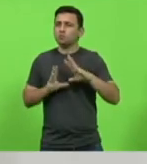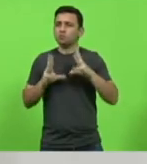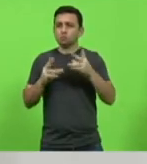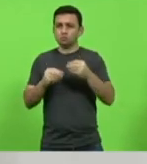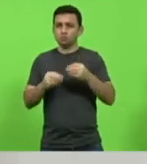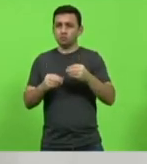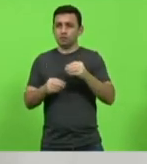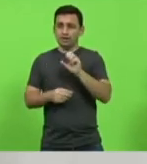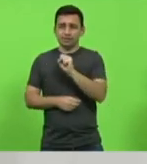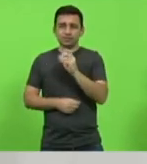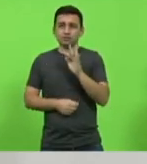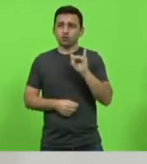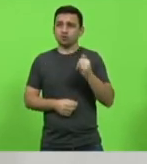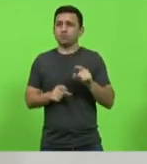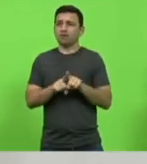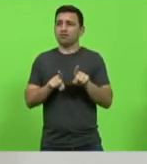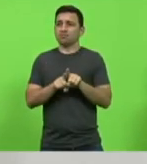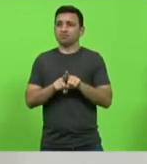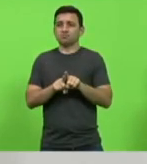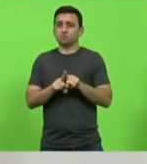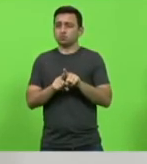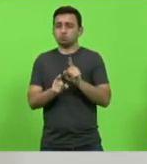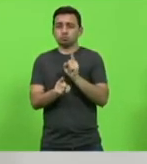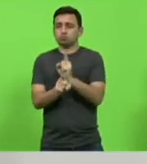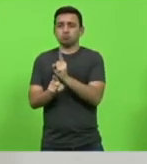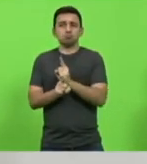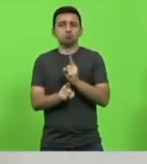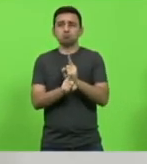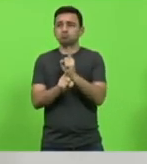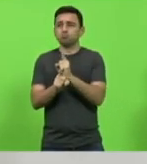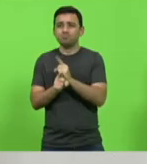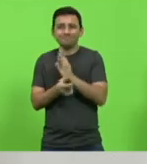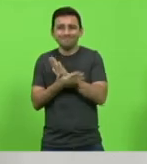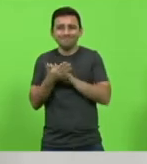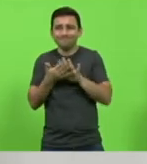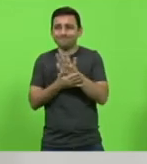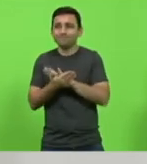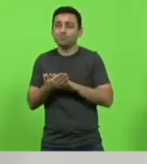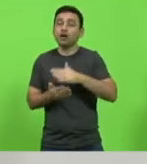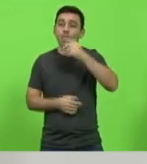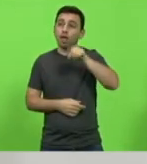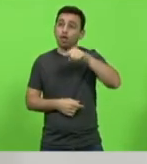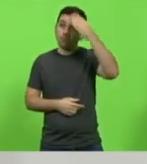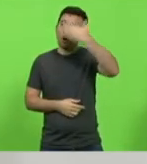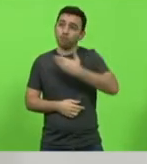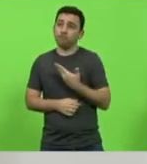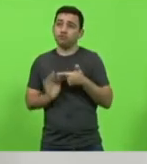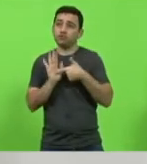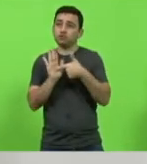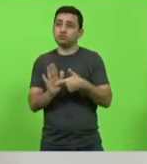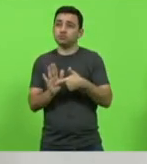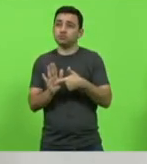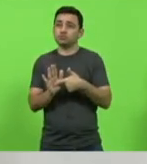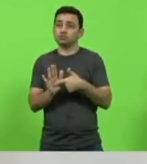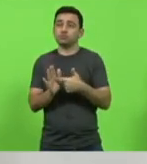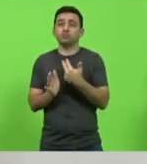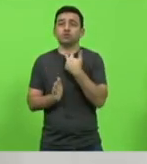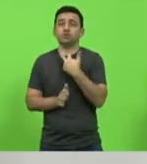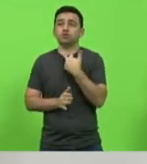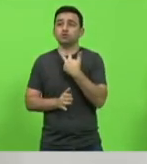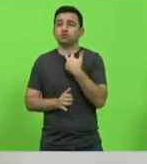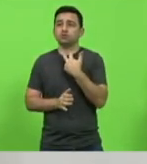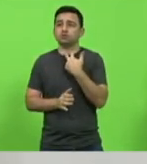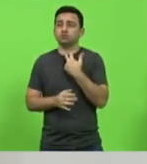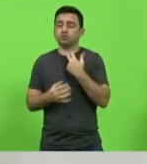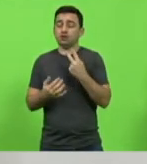também o STJ não conseguiram encontrar nada é uma prova de que também não se poderia cometer uma